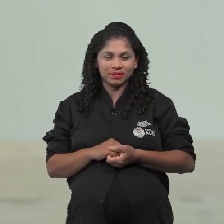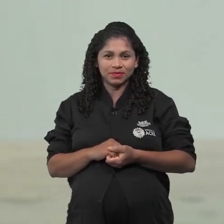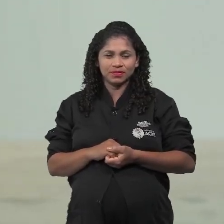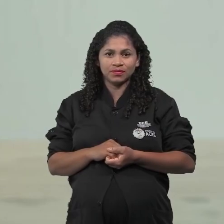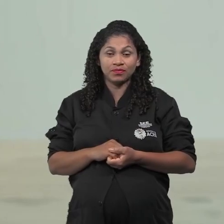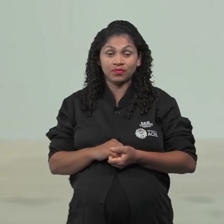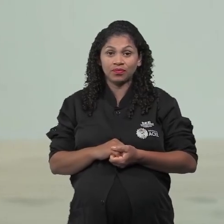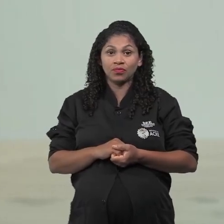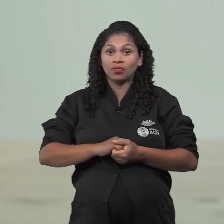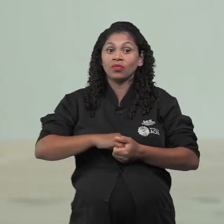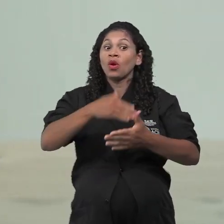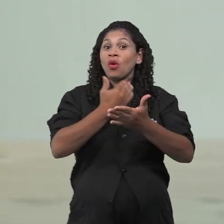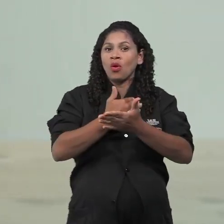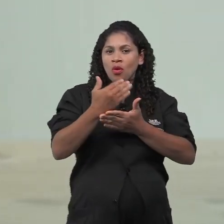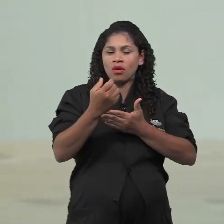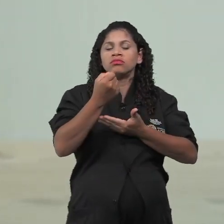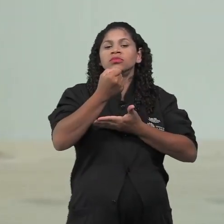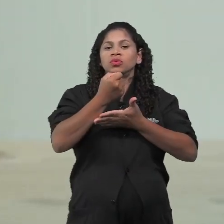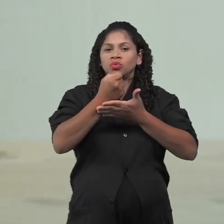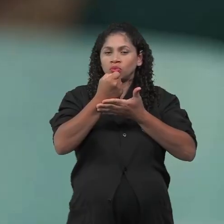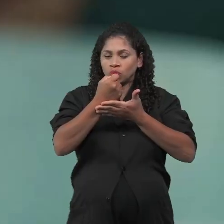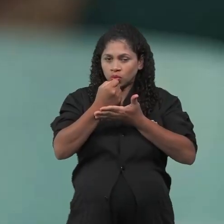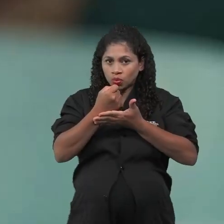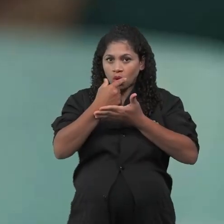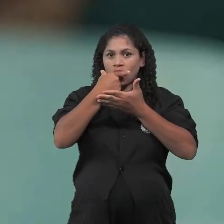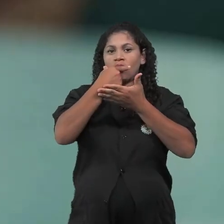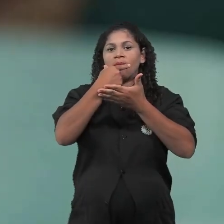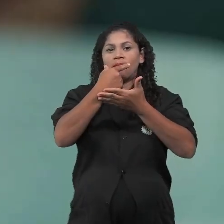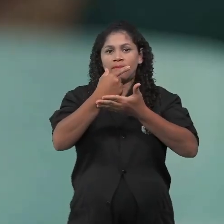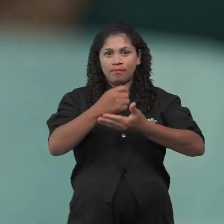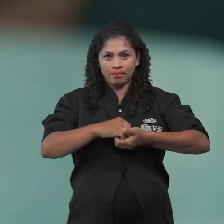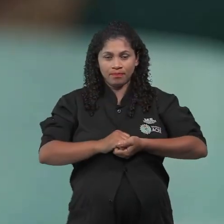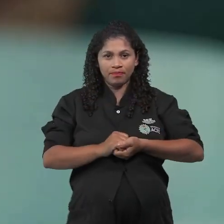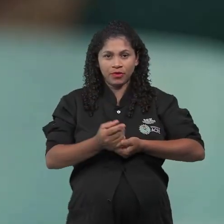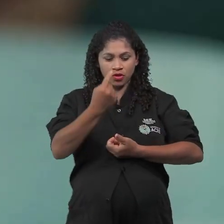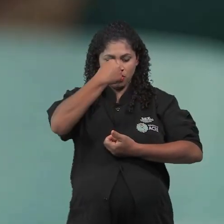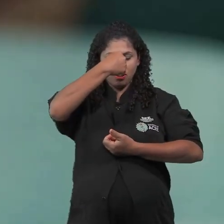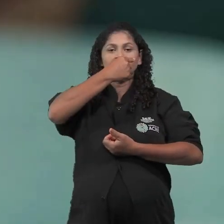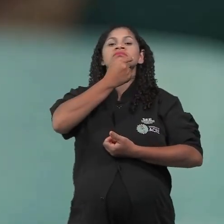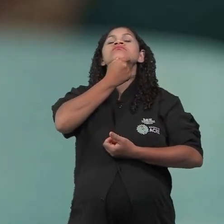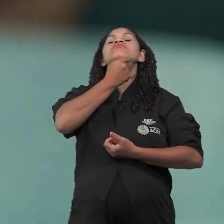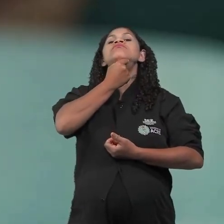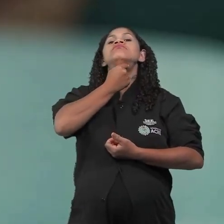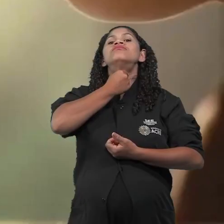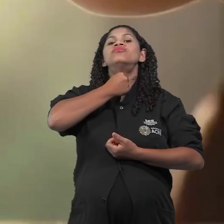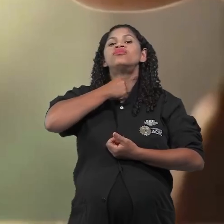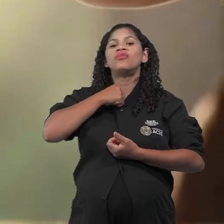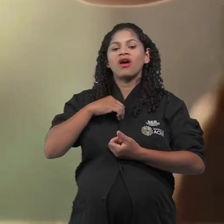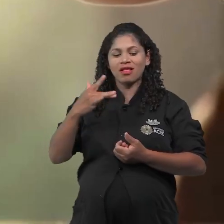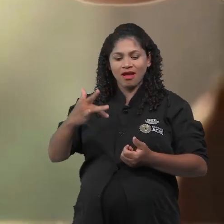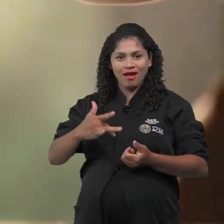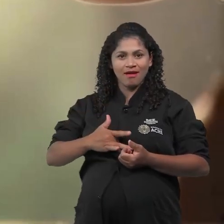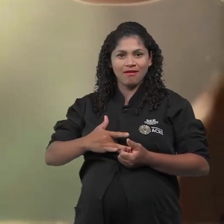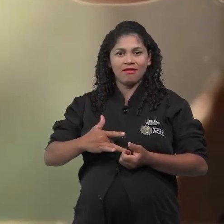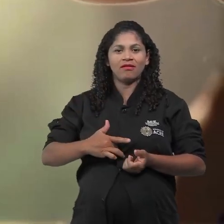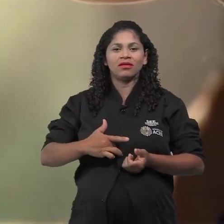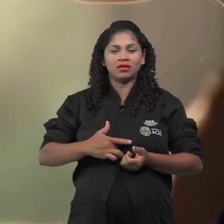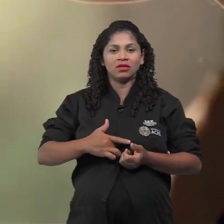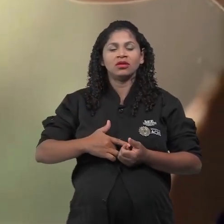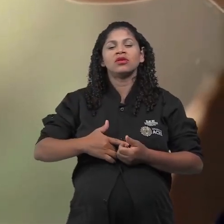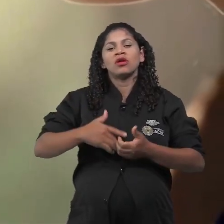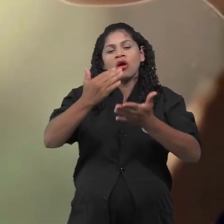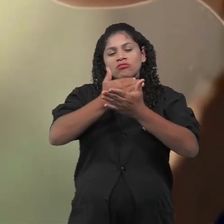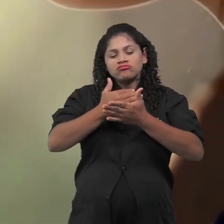Tudo começa quando tomamos um comprimido de paracetamol. Ele desce pelo esôfago até o estômago, onde começa a se